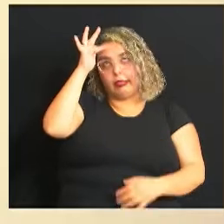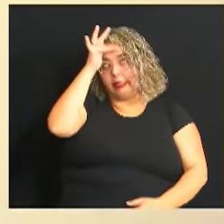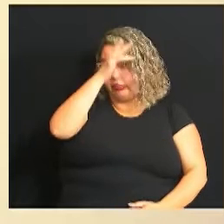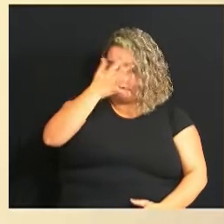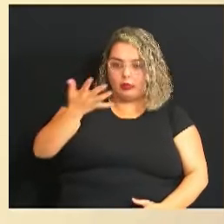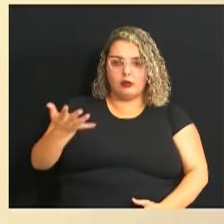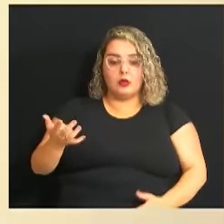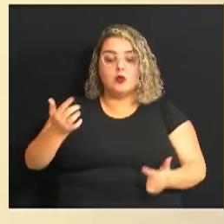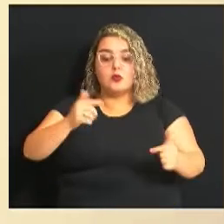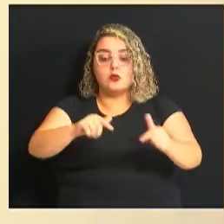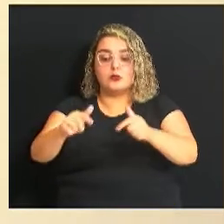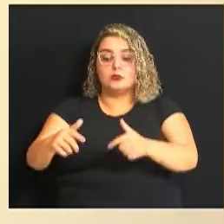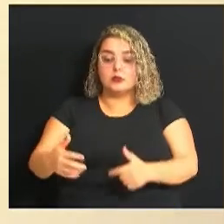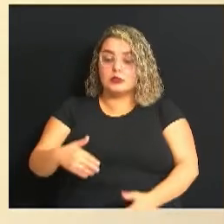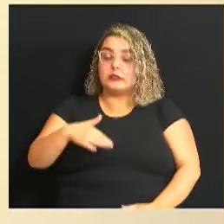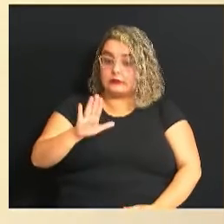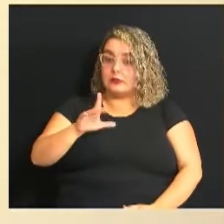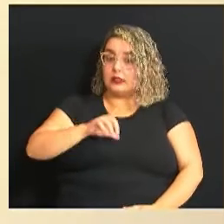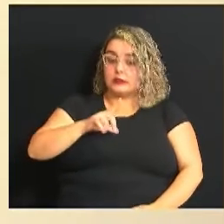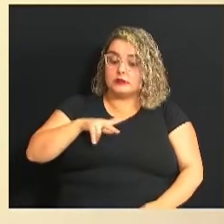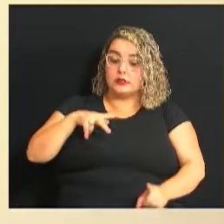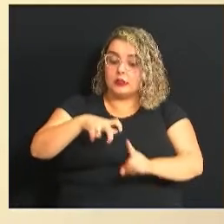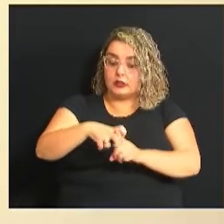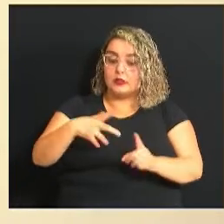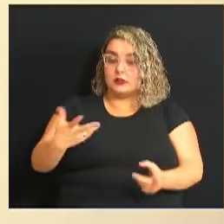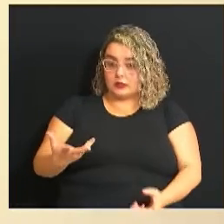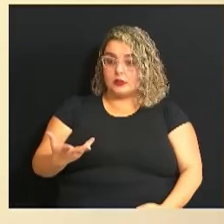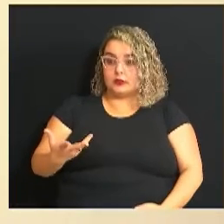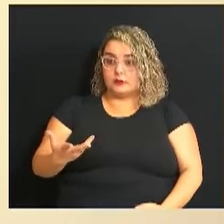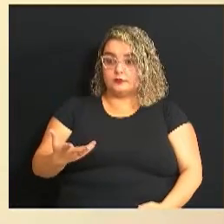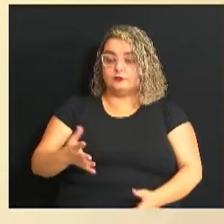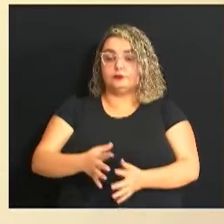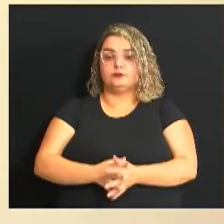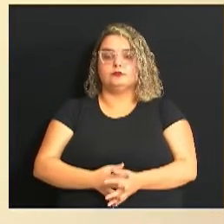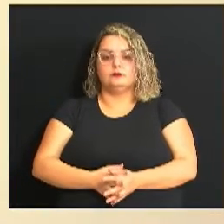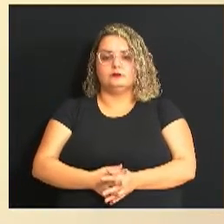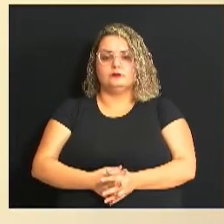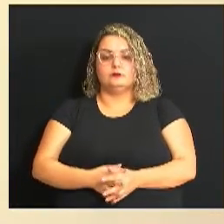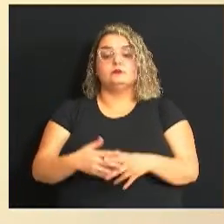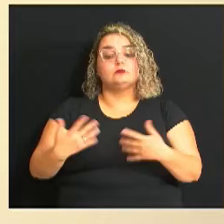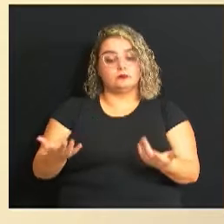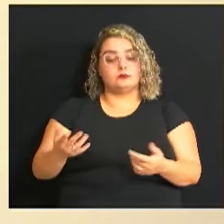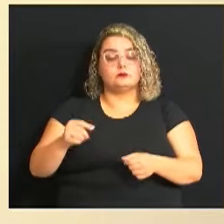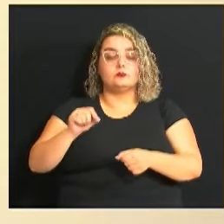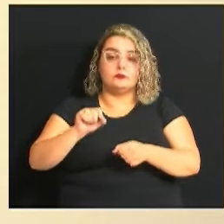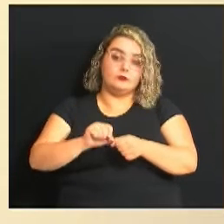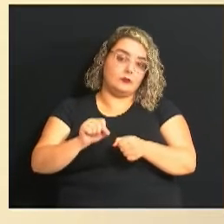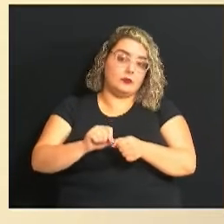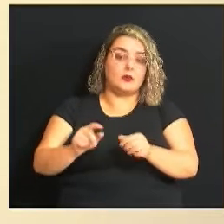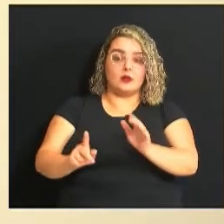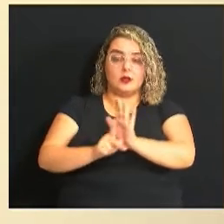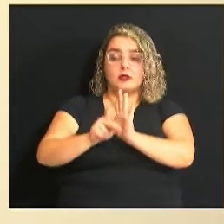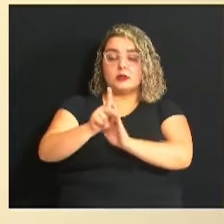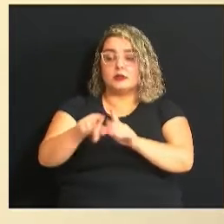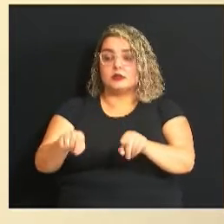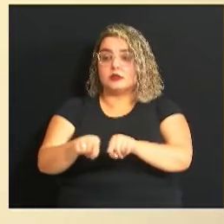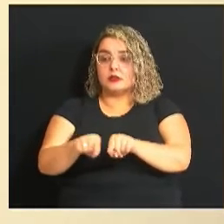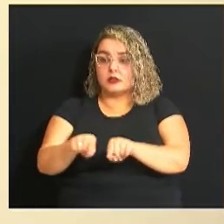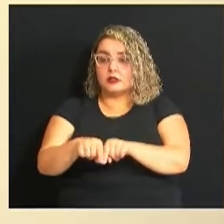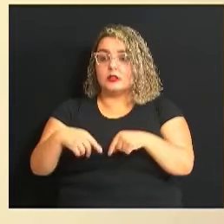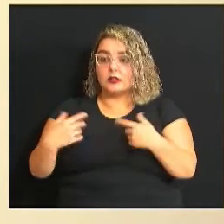com maior incidência de acidentes. Então nós resolvemos fazer esse projeto também